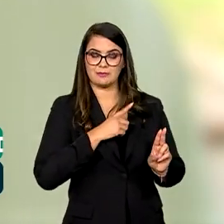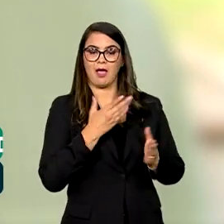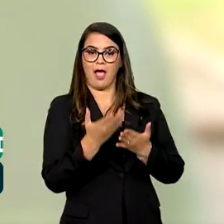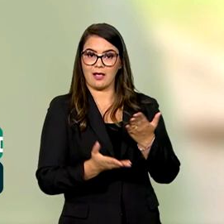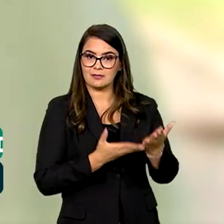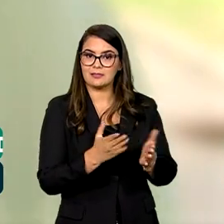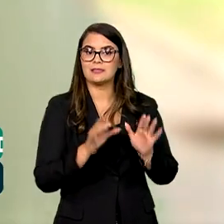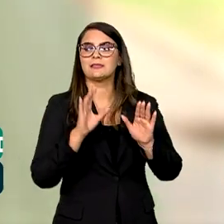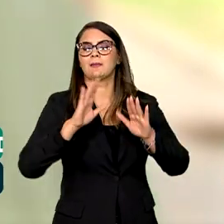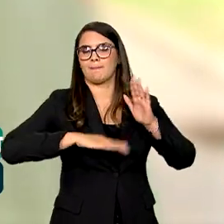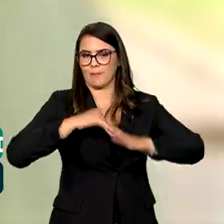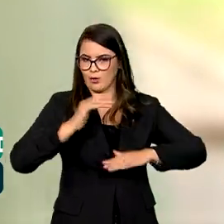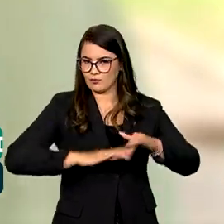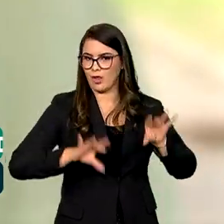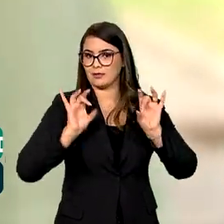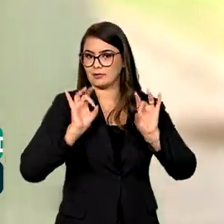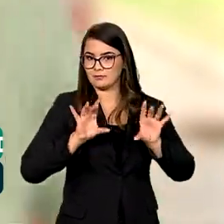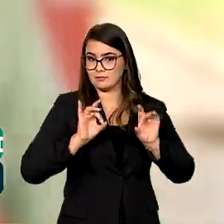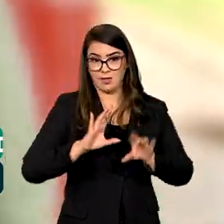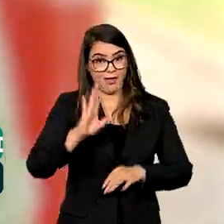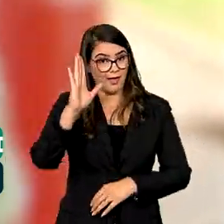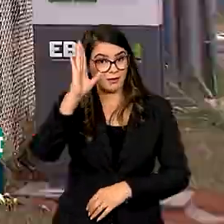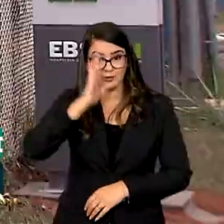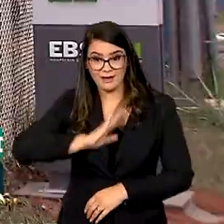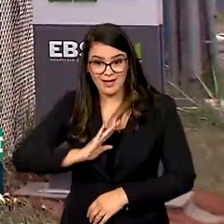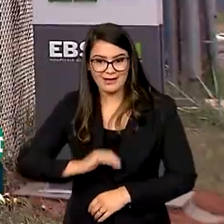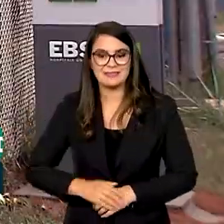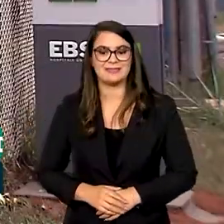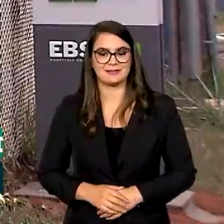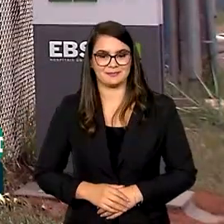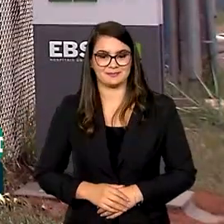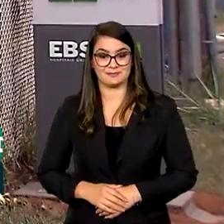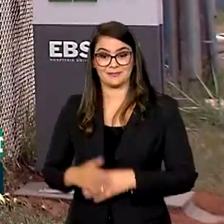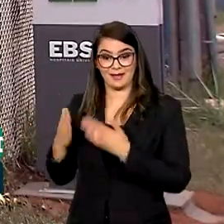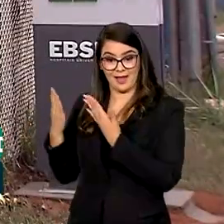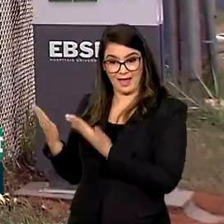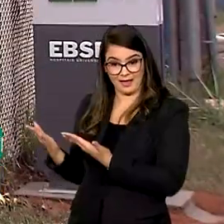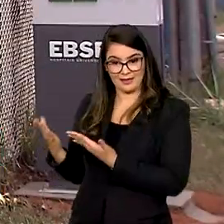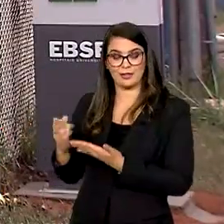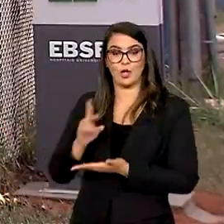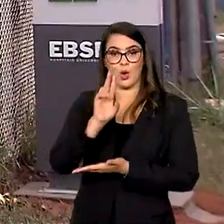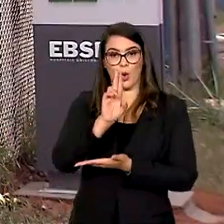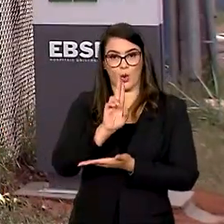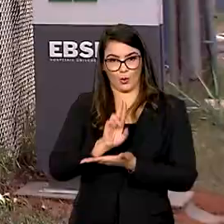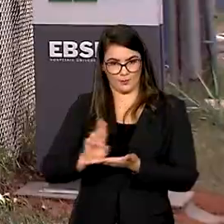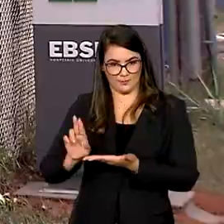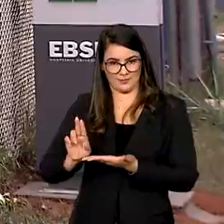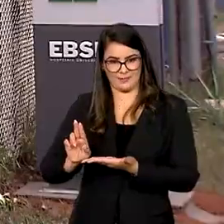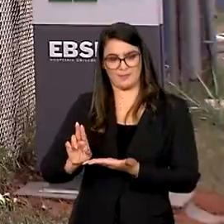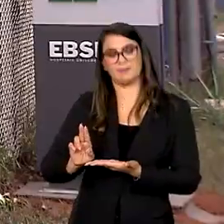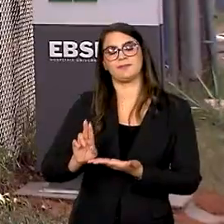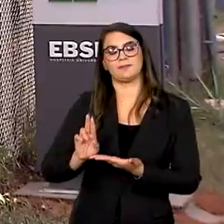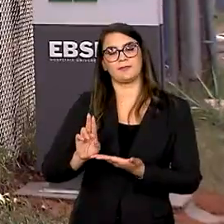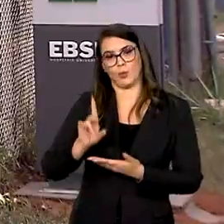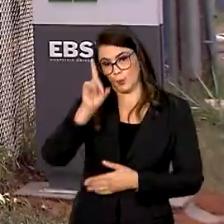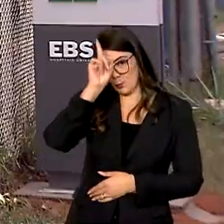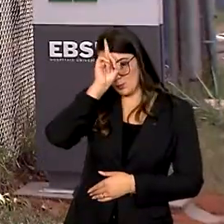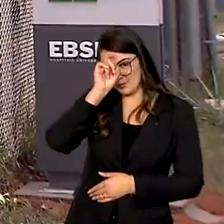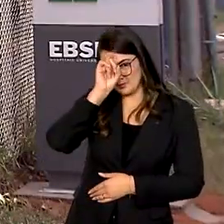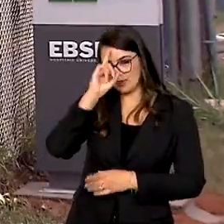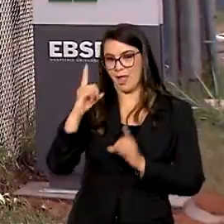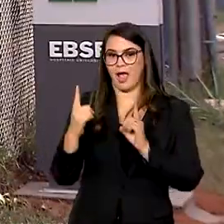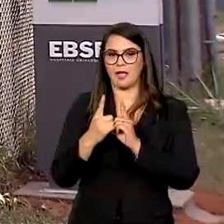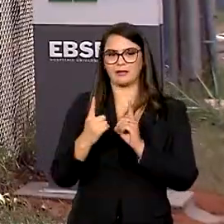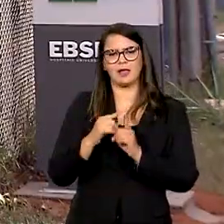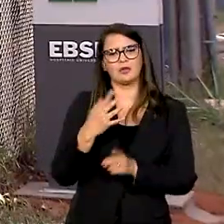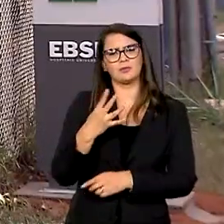assistência especializada e é de graça. Só aqui no Hospital Universitário de Brasília são atendidos em